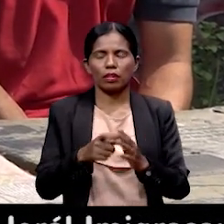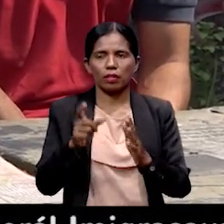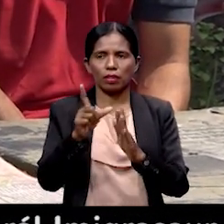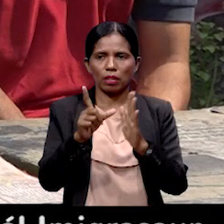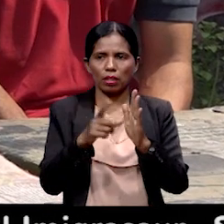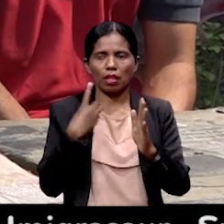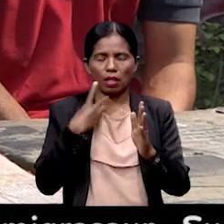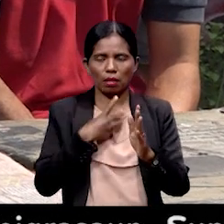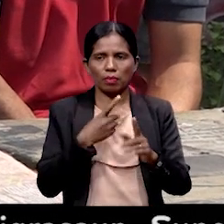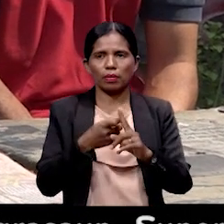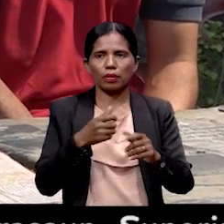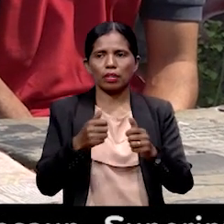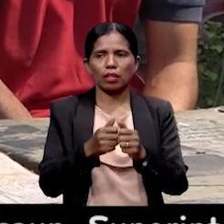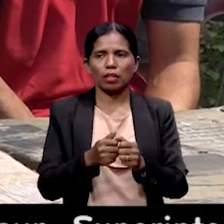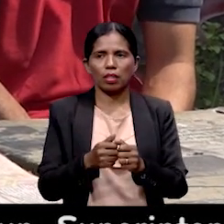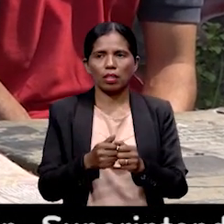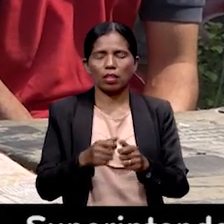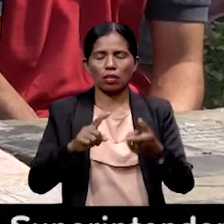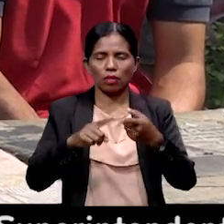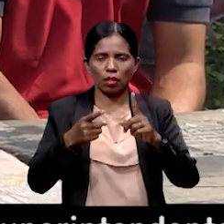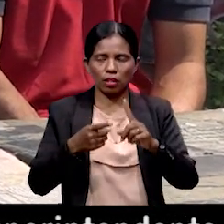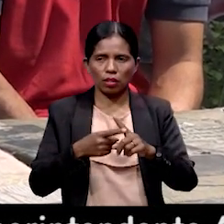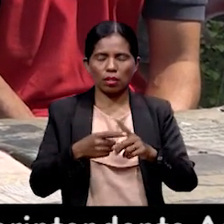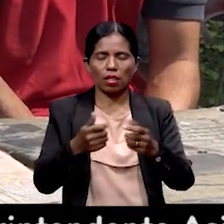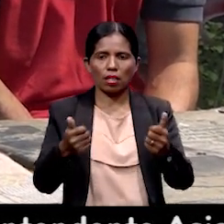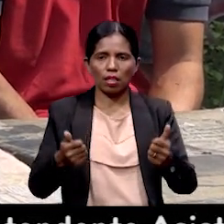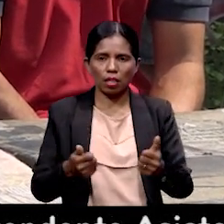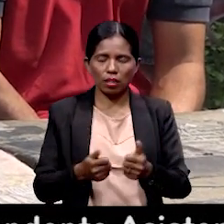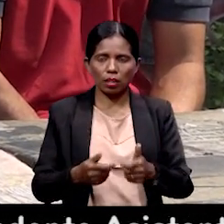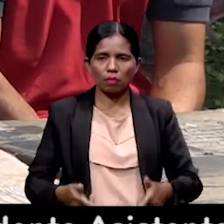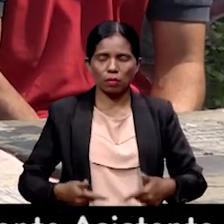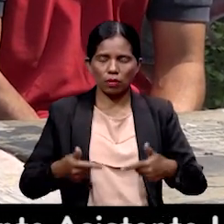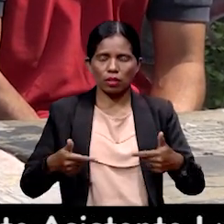ane sasira Arte Mores di nia advogado, ami se sempre